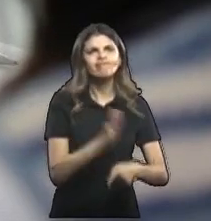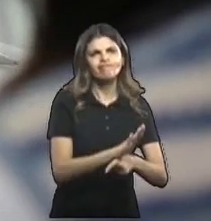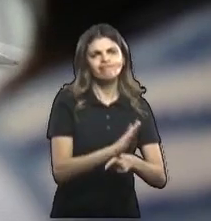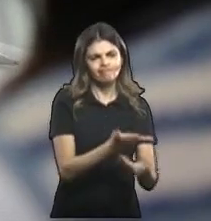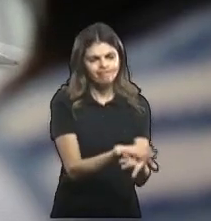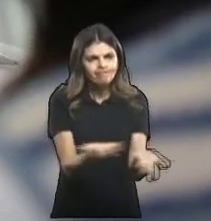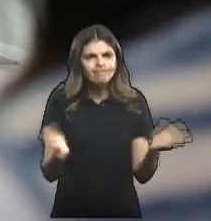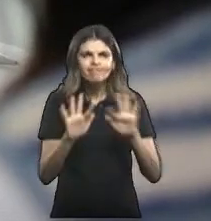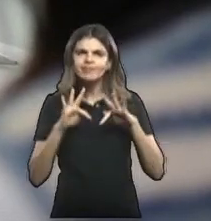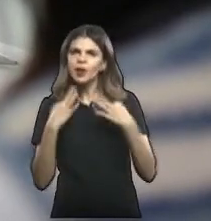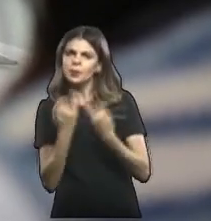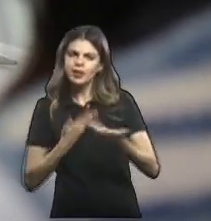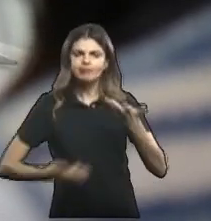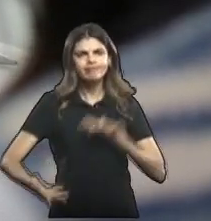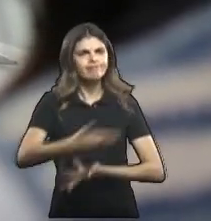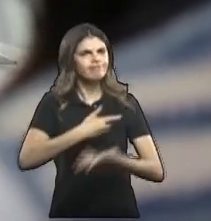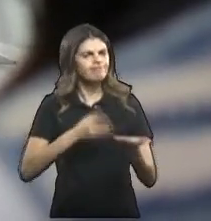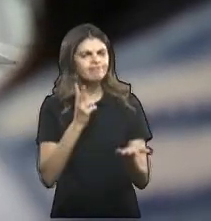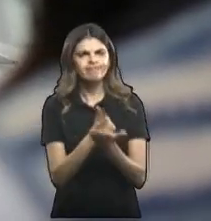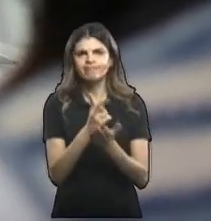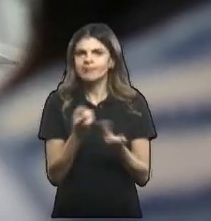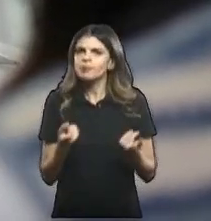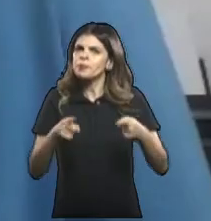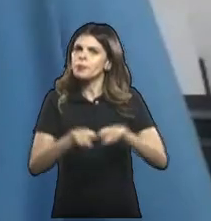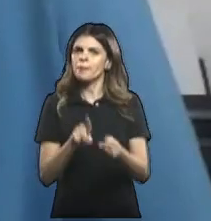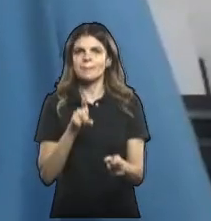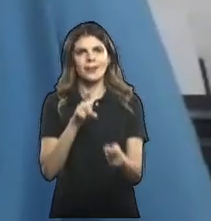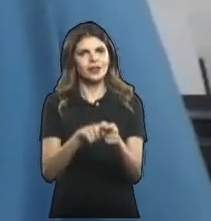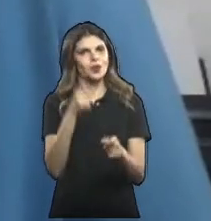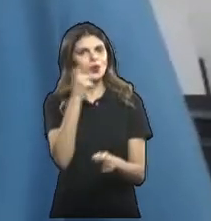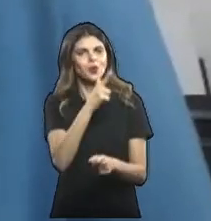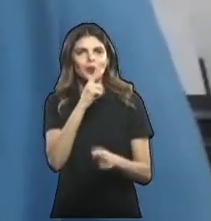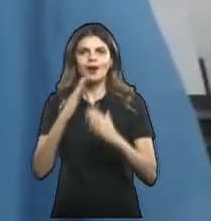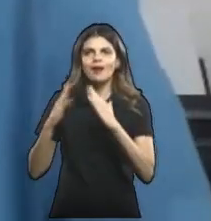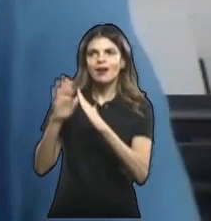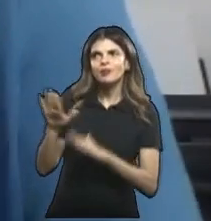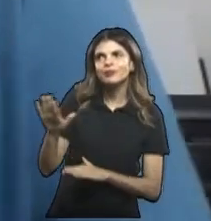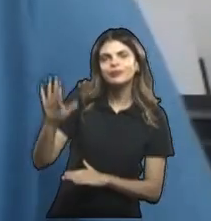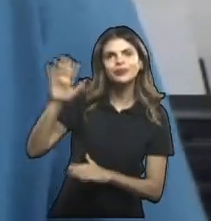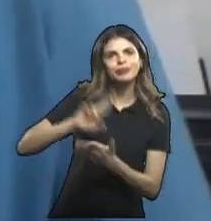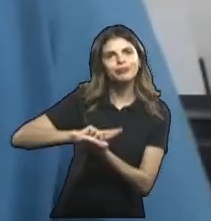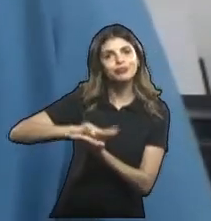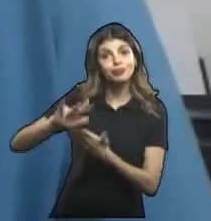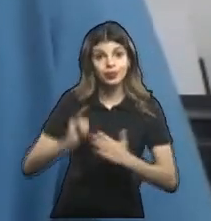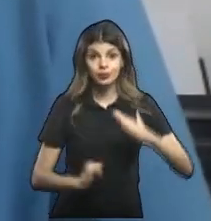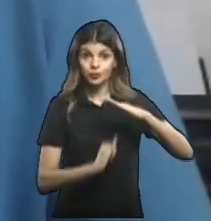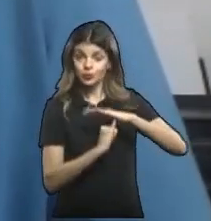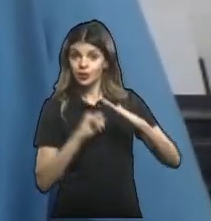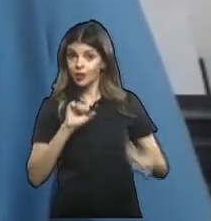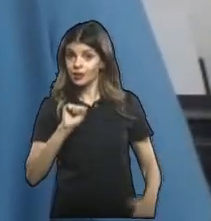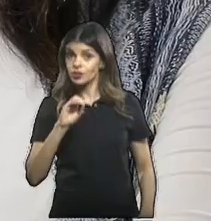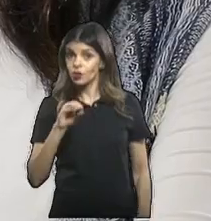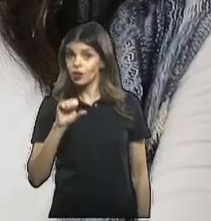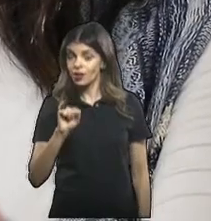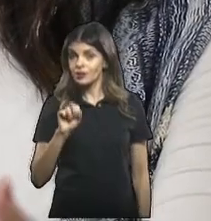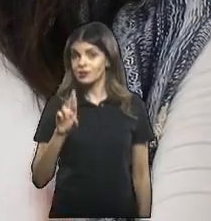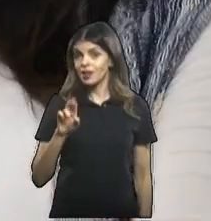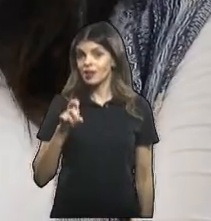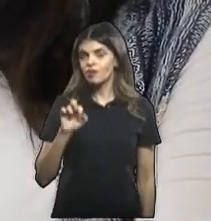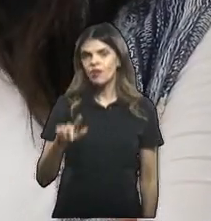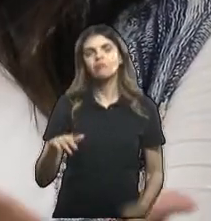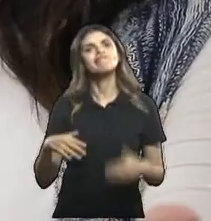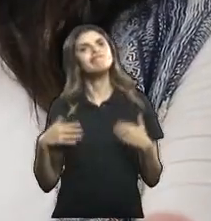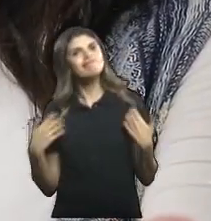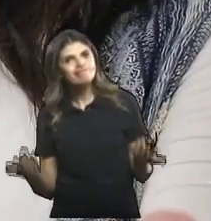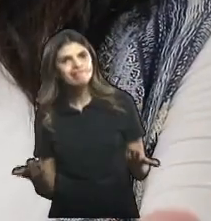ponta, aqui, juntamente com as famílias que nós atendemos nas comunidades que o Instituto SOS Reviver atua. Pois é, o Mesa